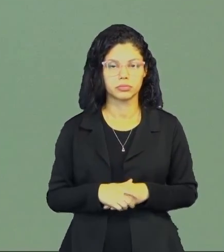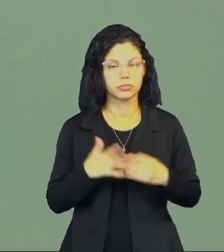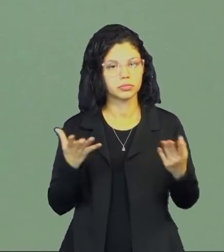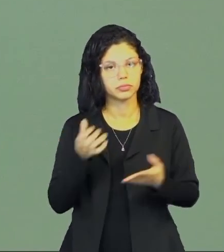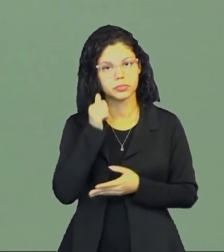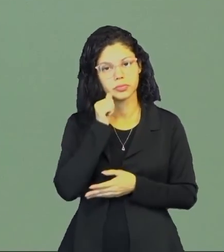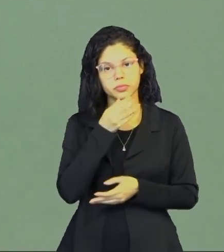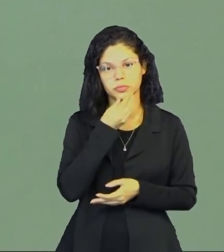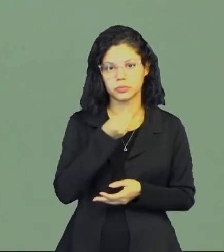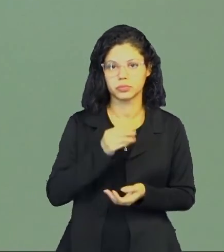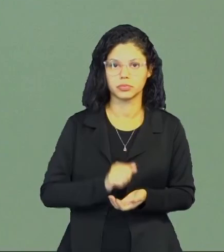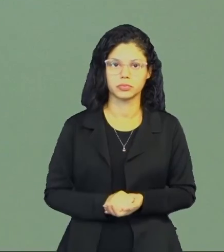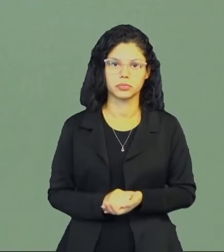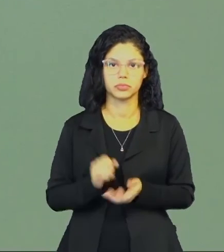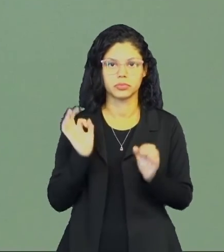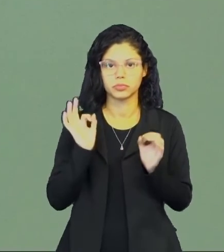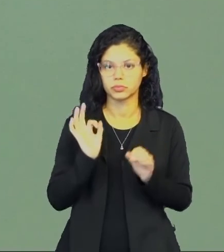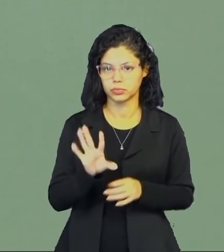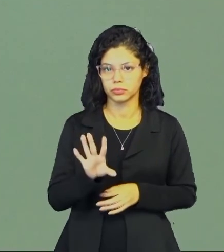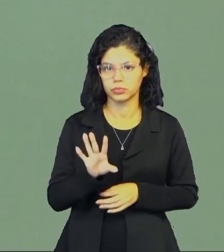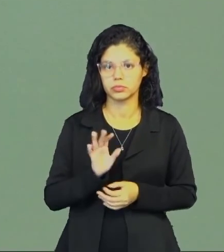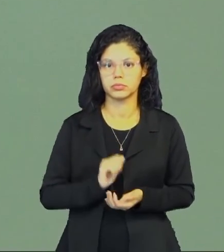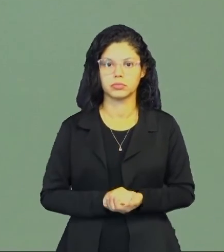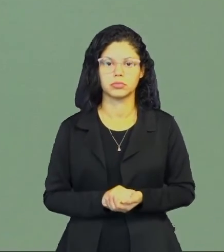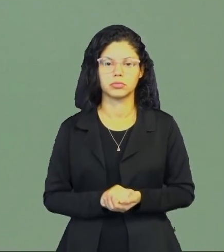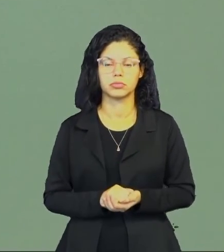Então, meninas e meninas, por hoje é só.